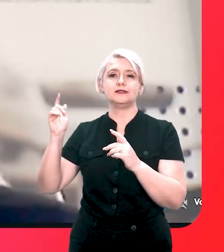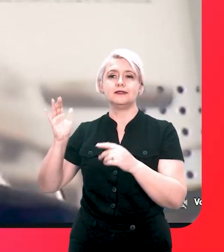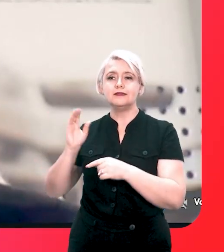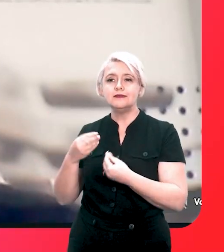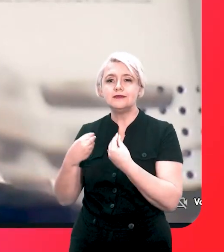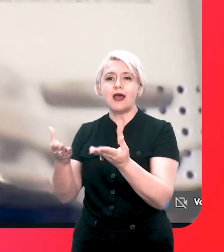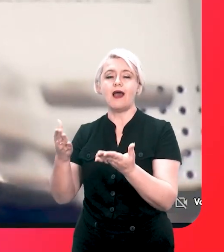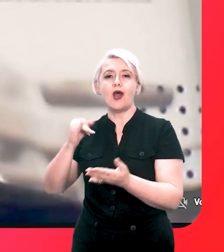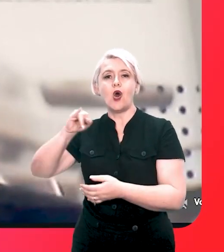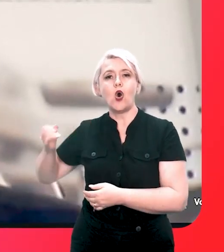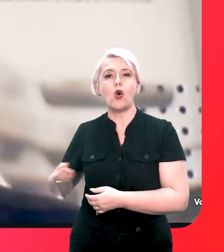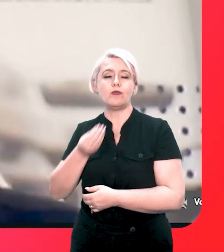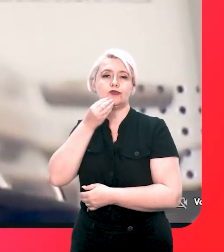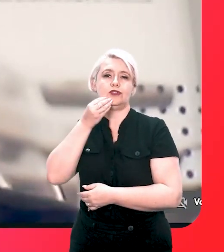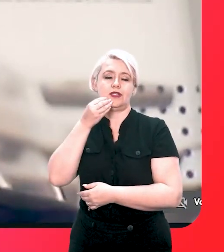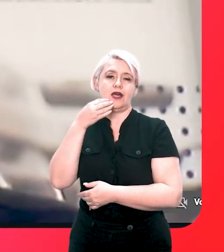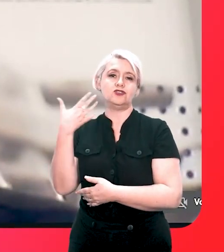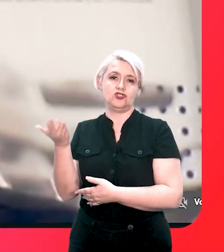possibilidades. Né?